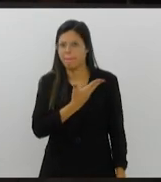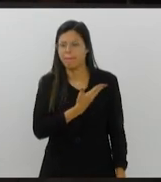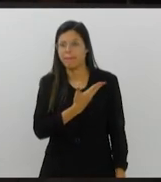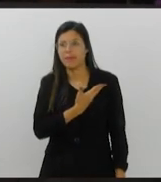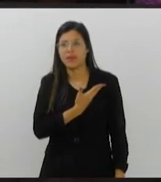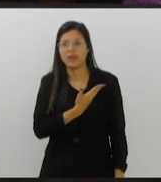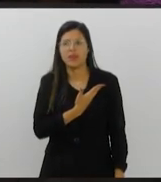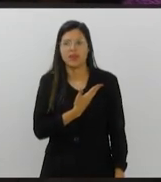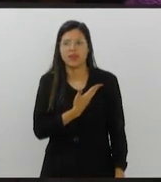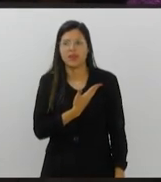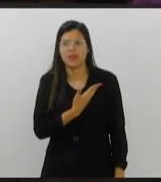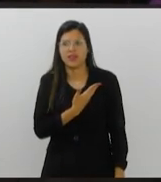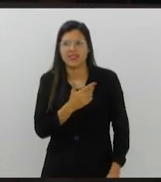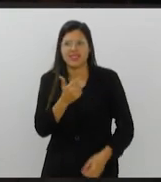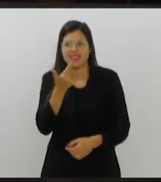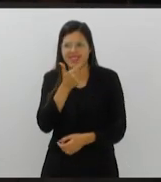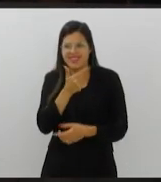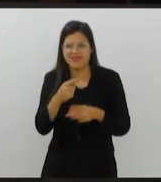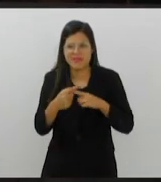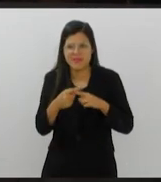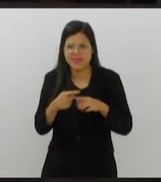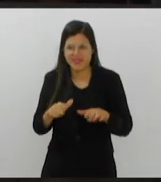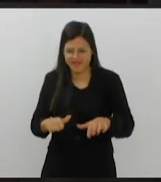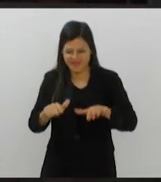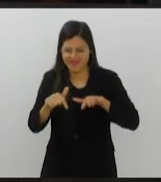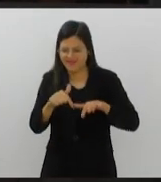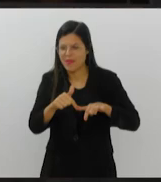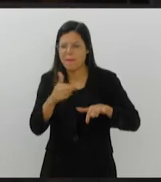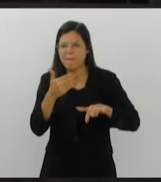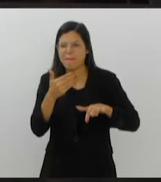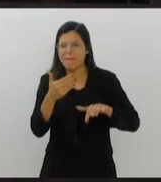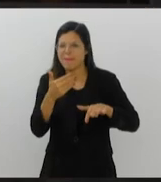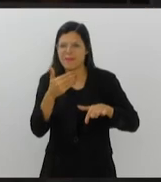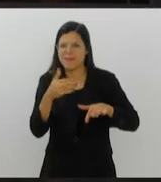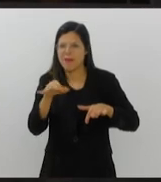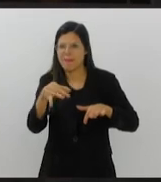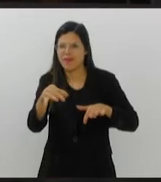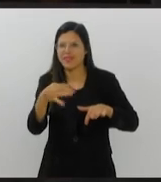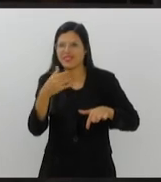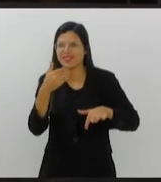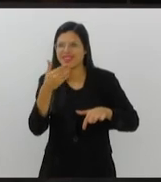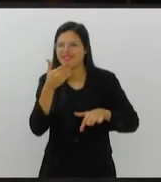aqui, porque chegou o papelzinho para ela pedindo para encerrar, e eu falei que abuso.